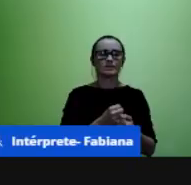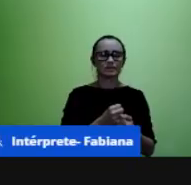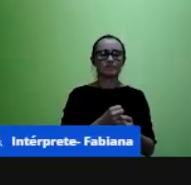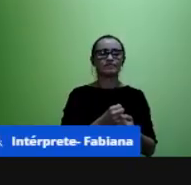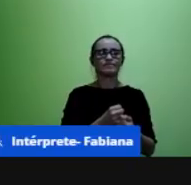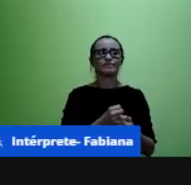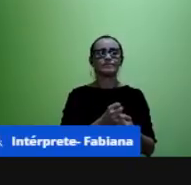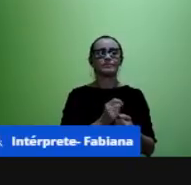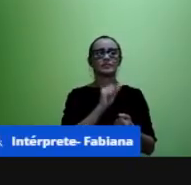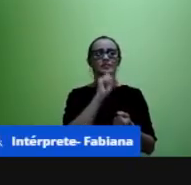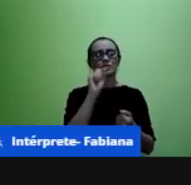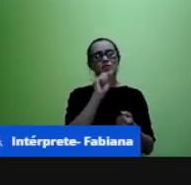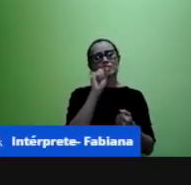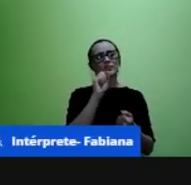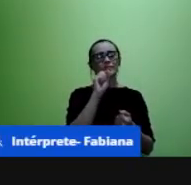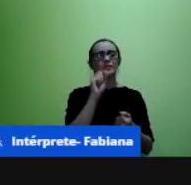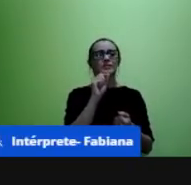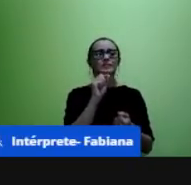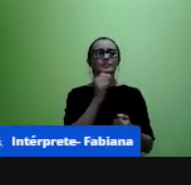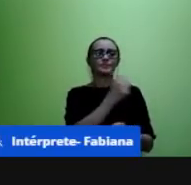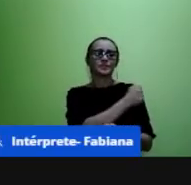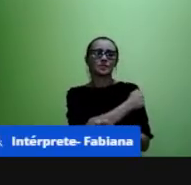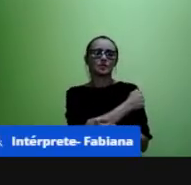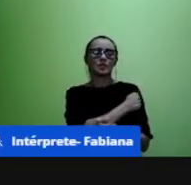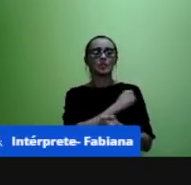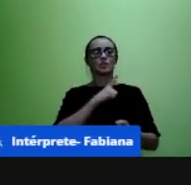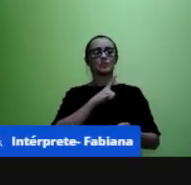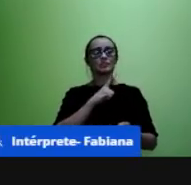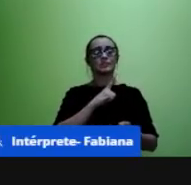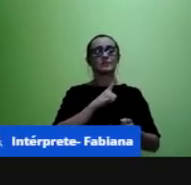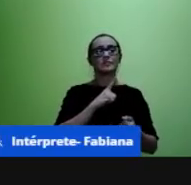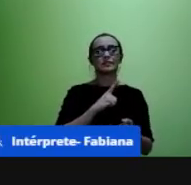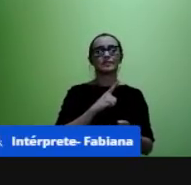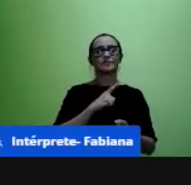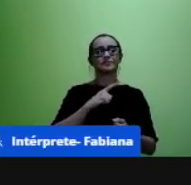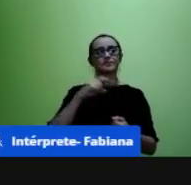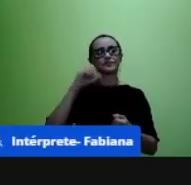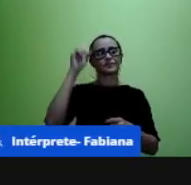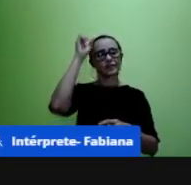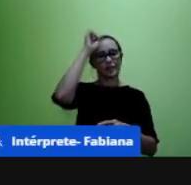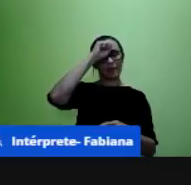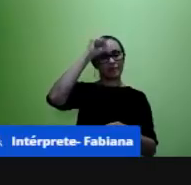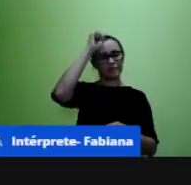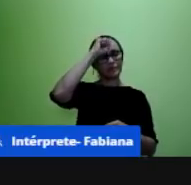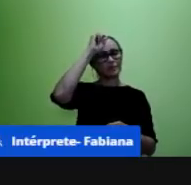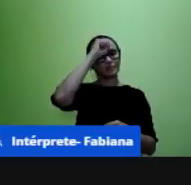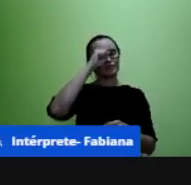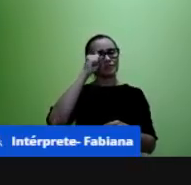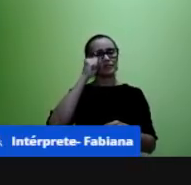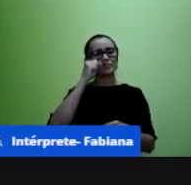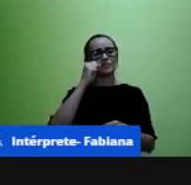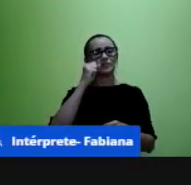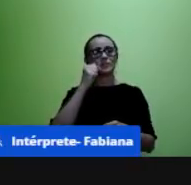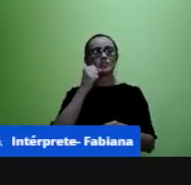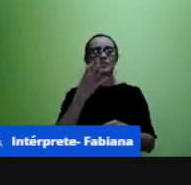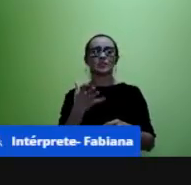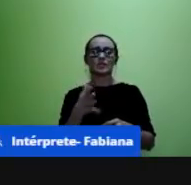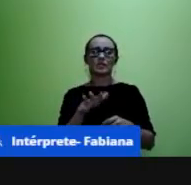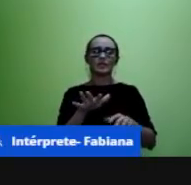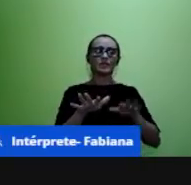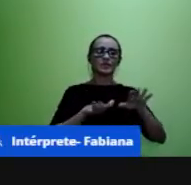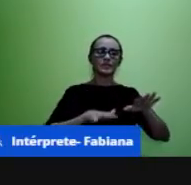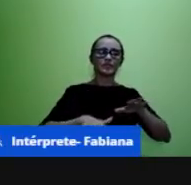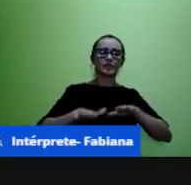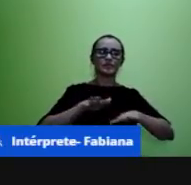aluno ele tem aprendido, né, em termos de movimento, né, em termos